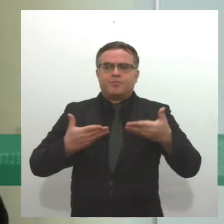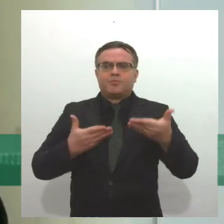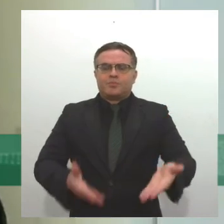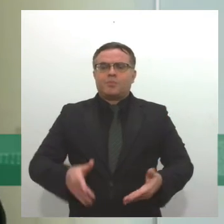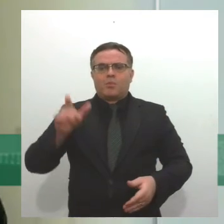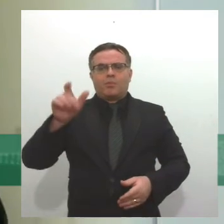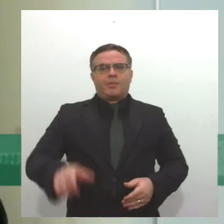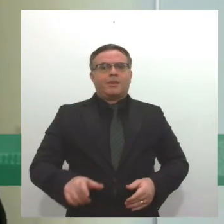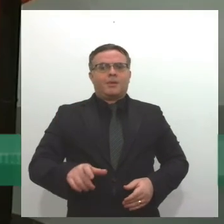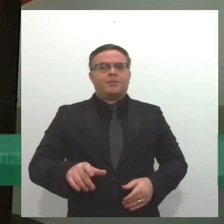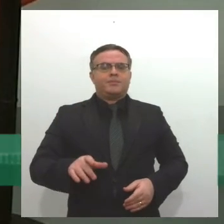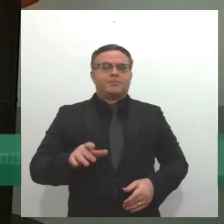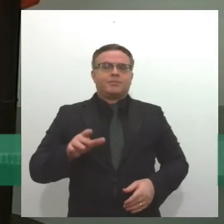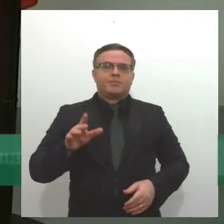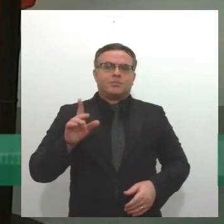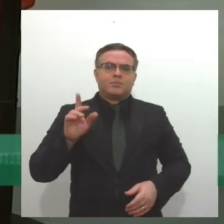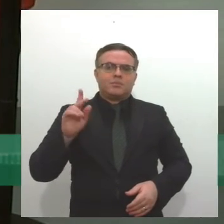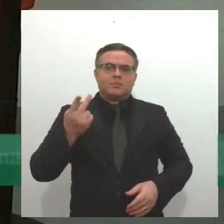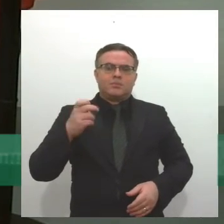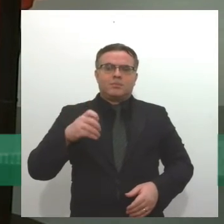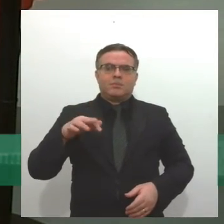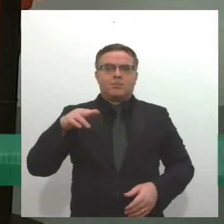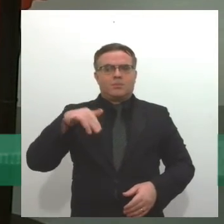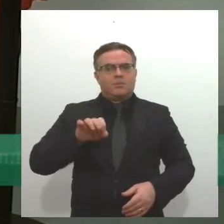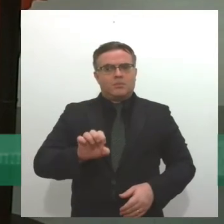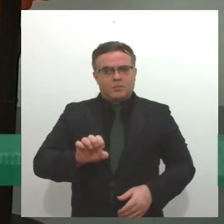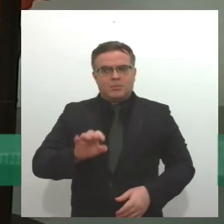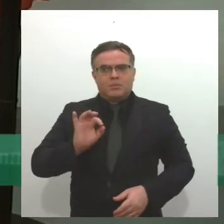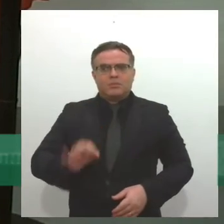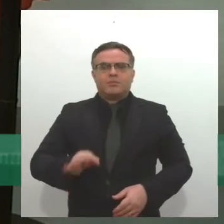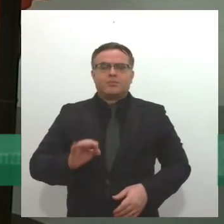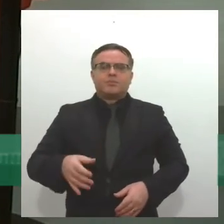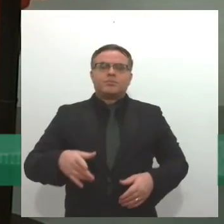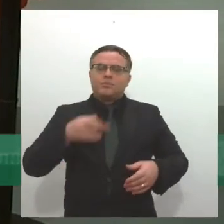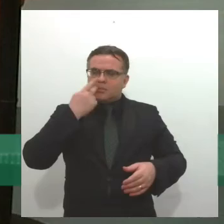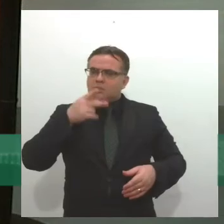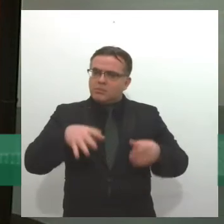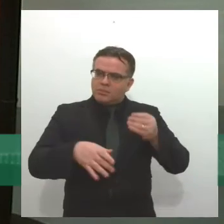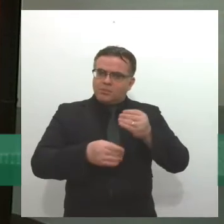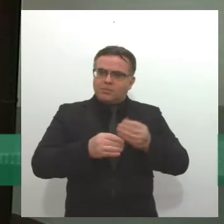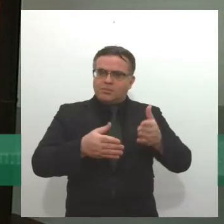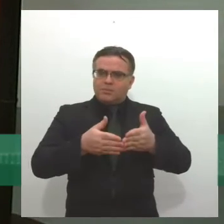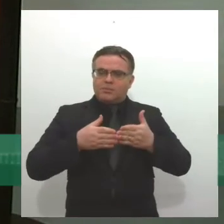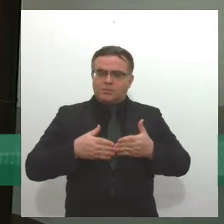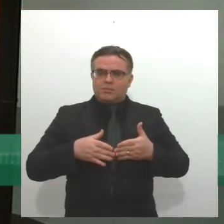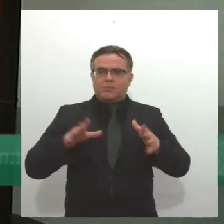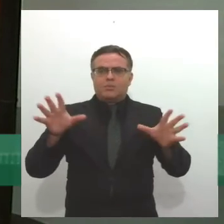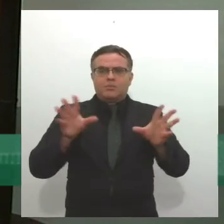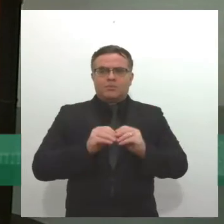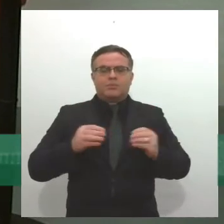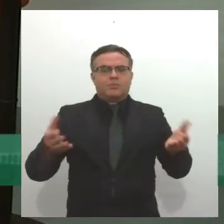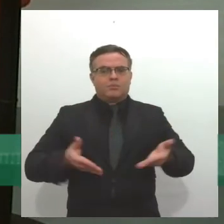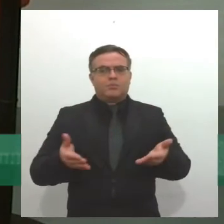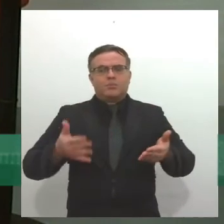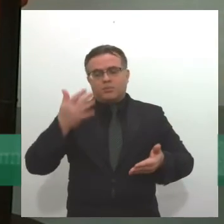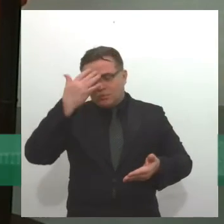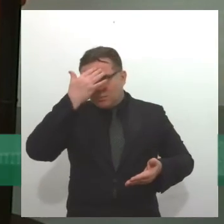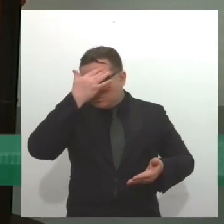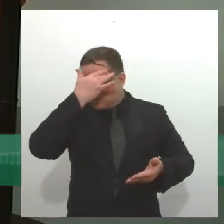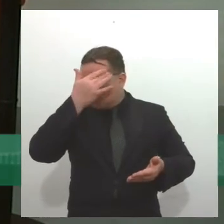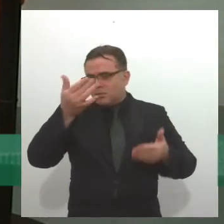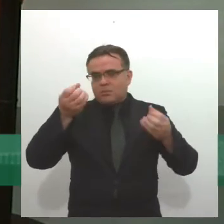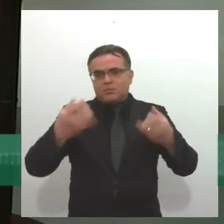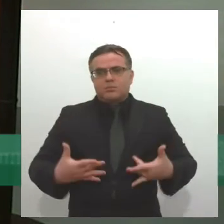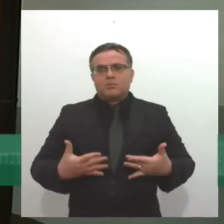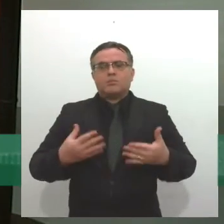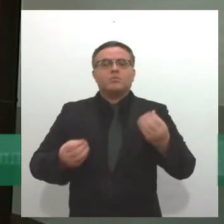Henrique Eduardo Alves. Deputado, eu queria que o senhor fizesse as suas considerações finais aqui para o Congresso em Pauta, para falar